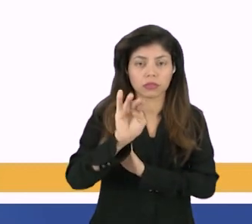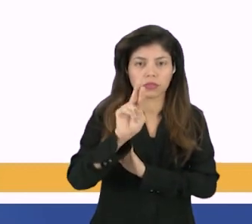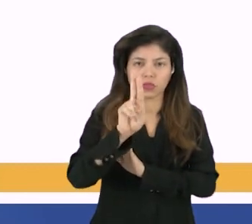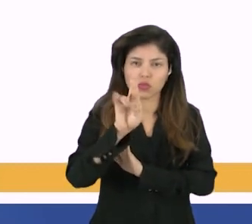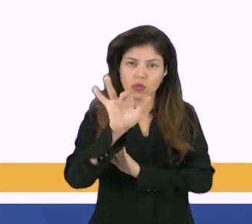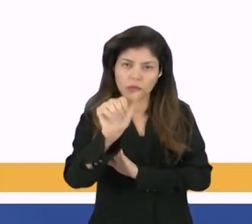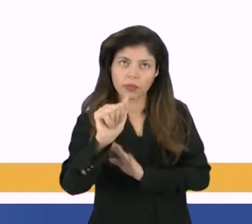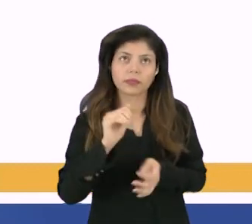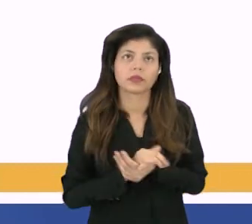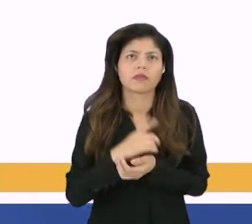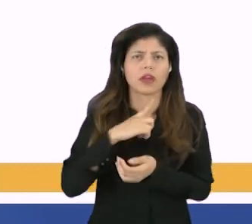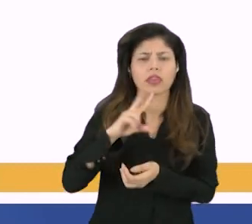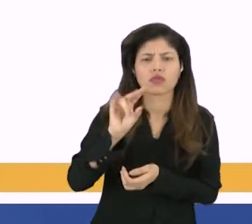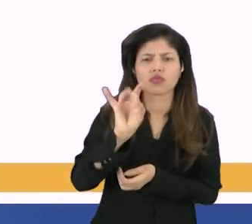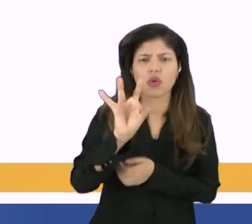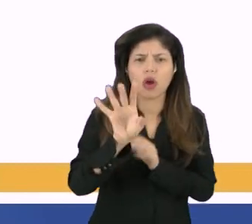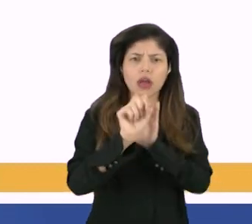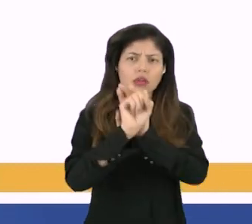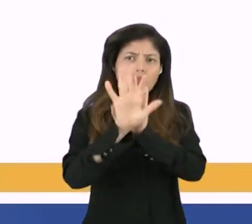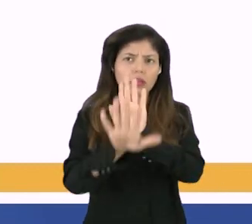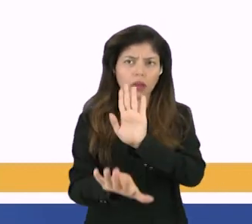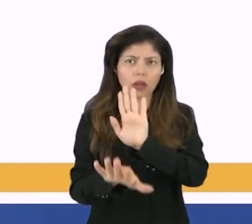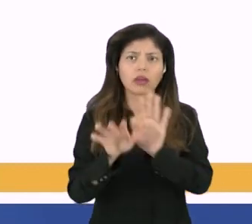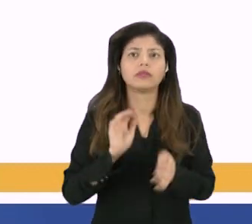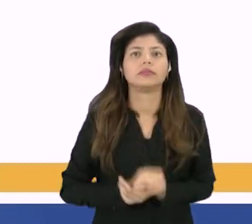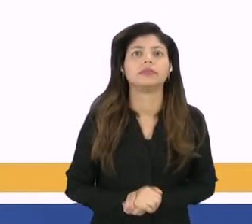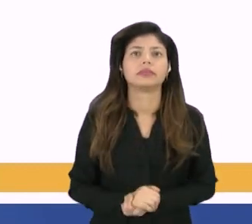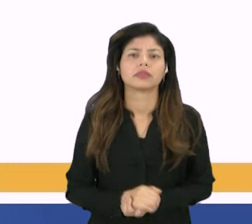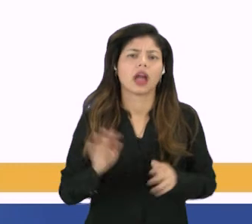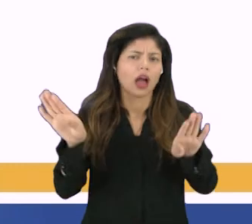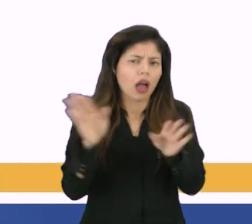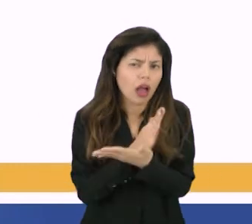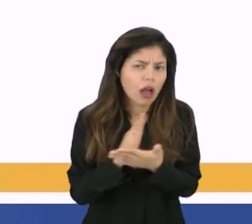pontiforme, nós vamos ter somente a sombra, tá? A sombra, em